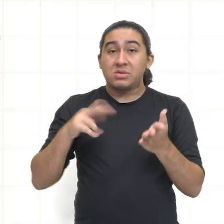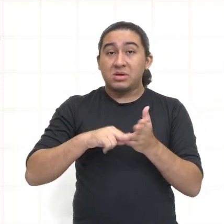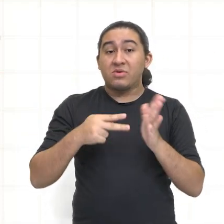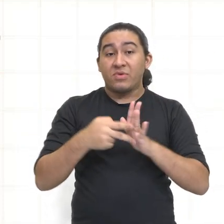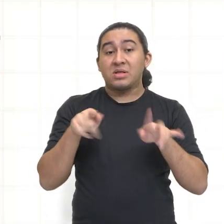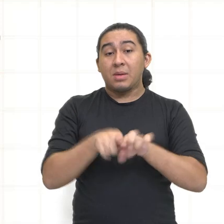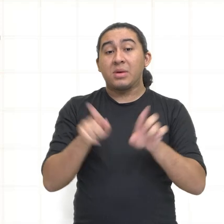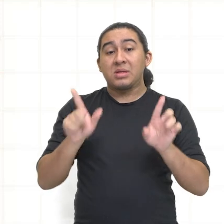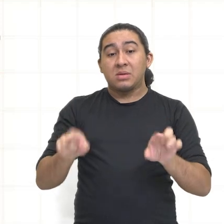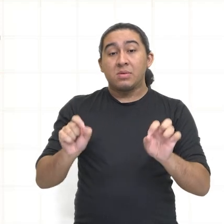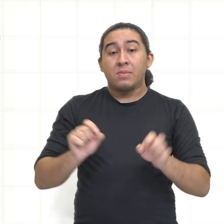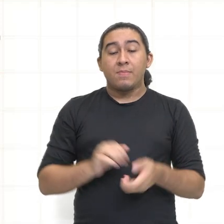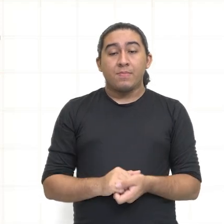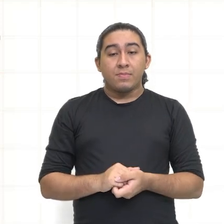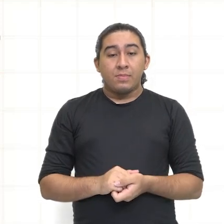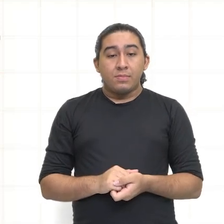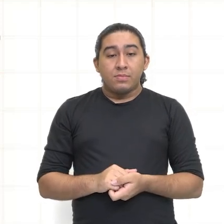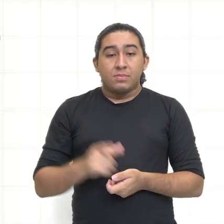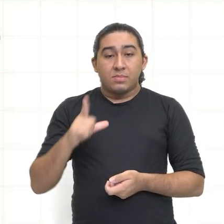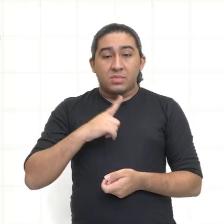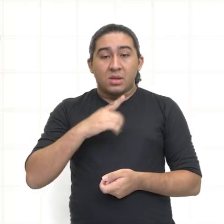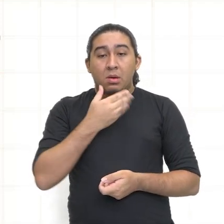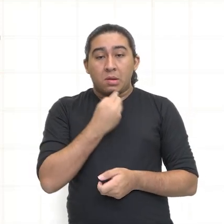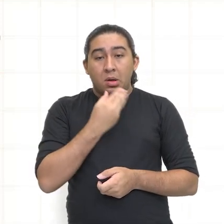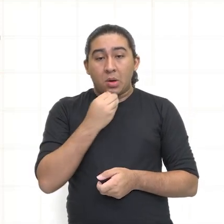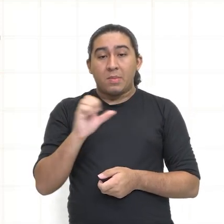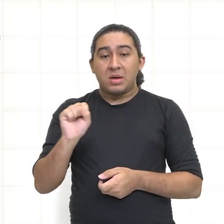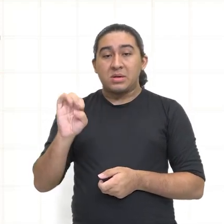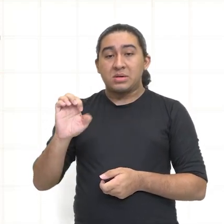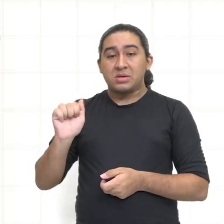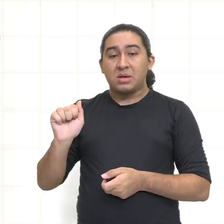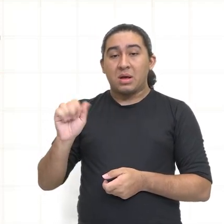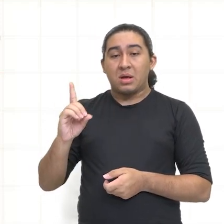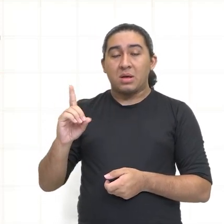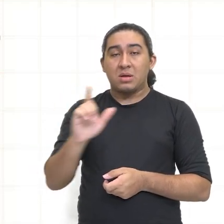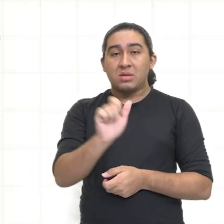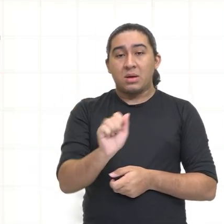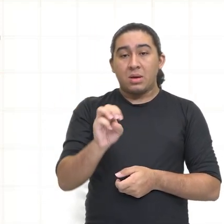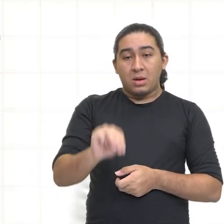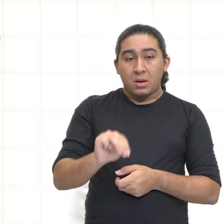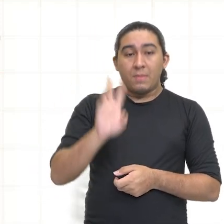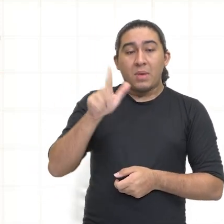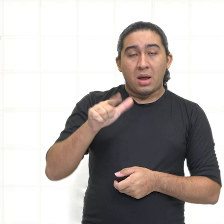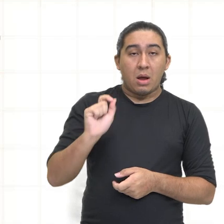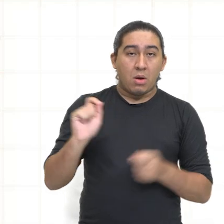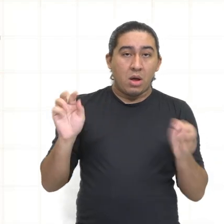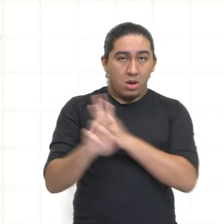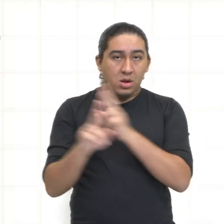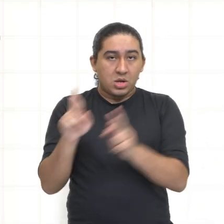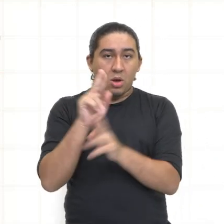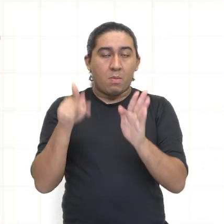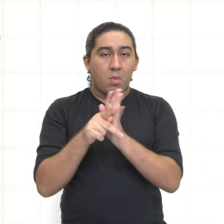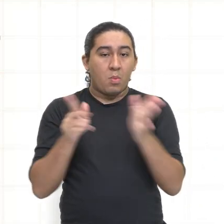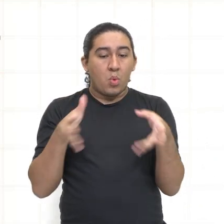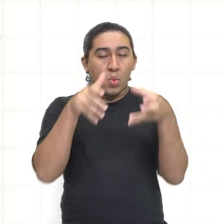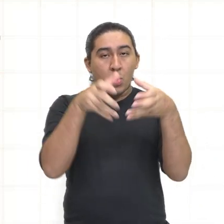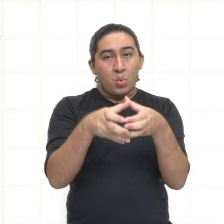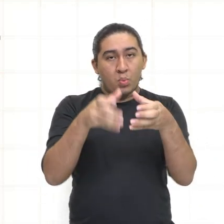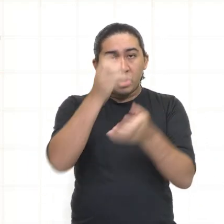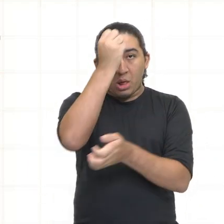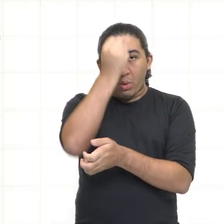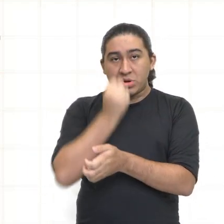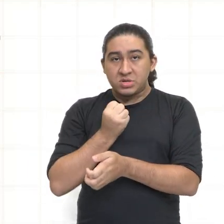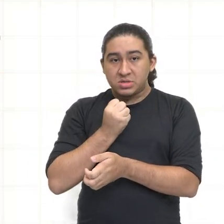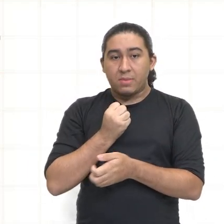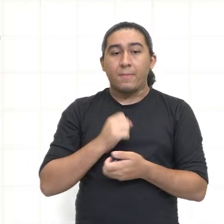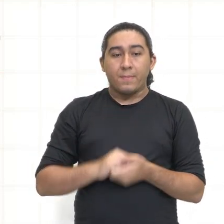uma possível ligação entre Saddam Hussein e os grupos terroristas. Saddam Hussein era o governante do Iraque neste